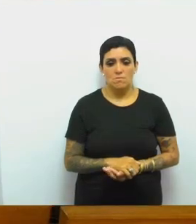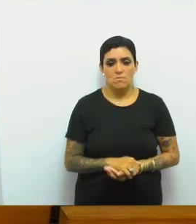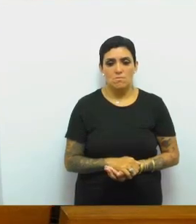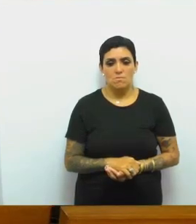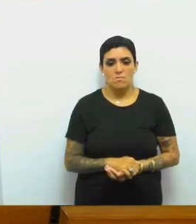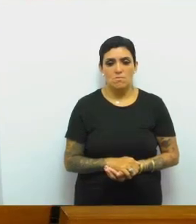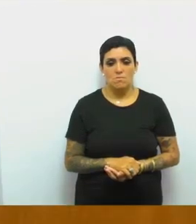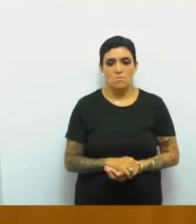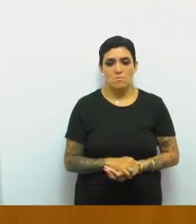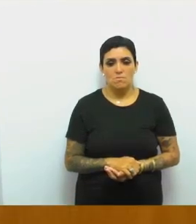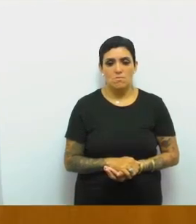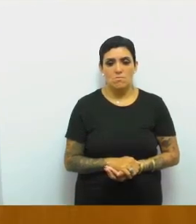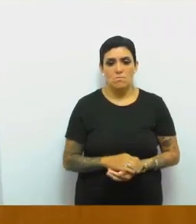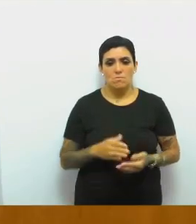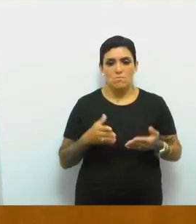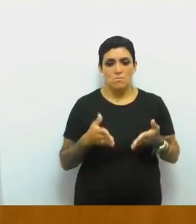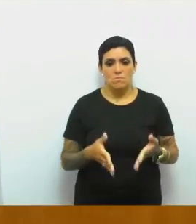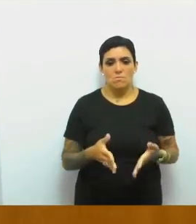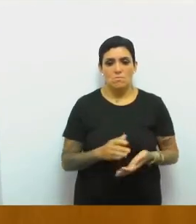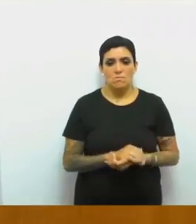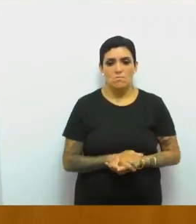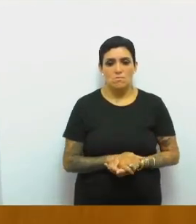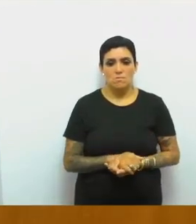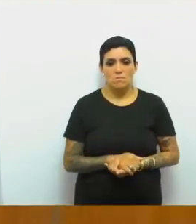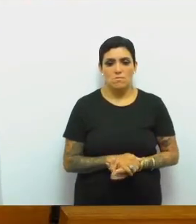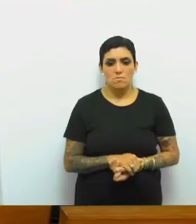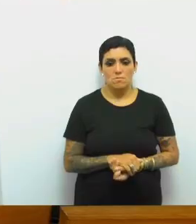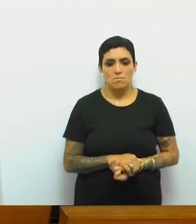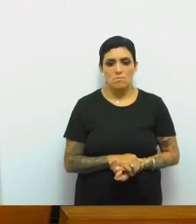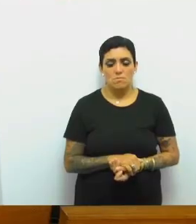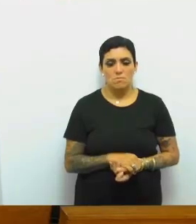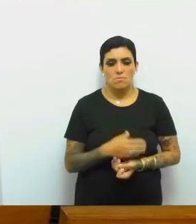Vou me abster da matéria por essa razão, tá?